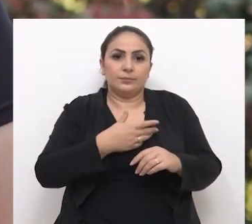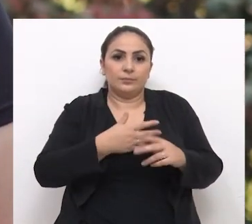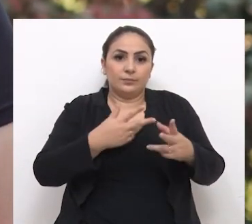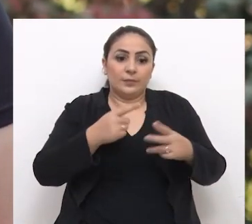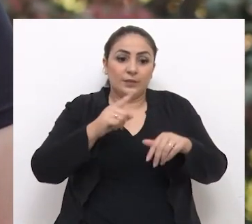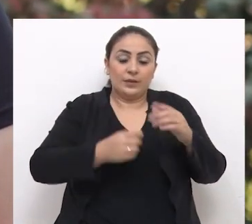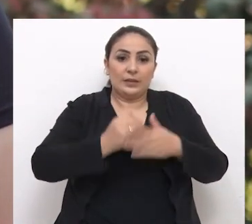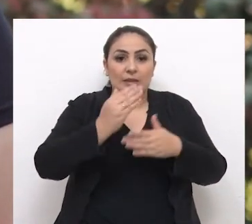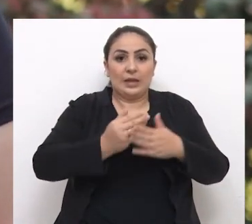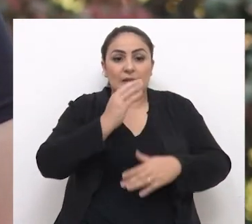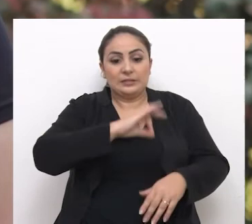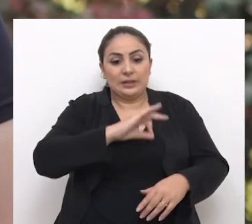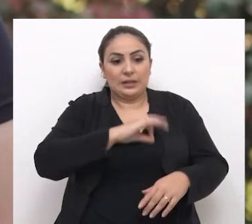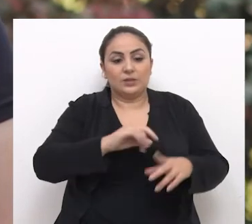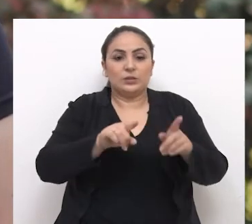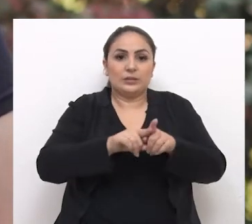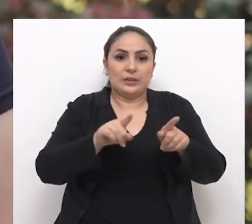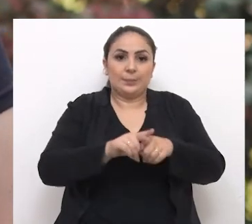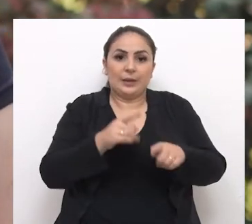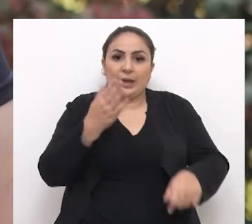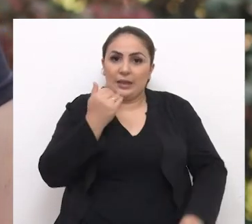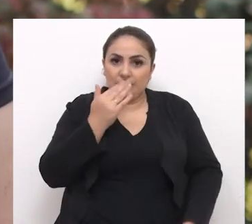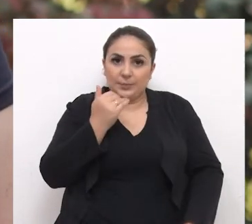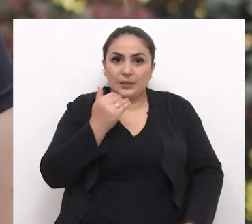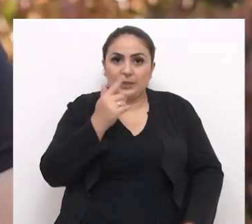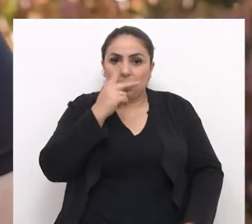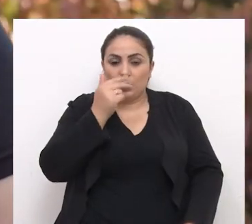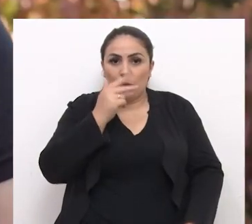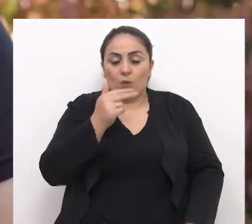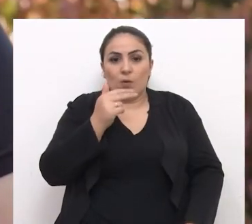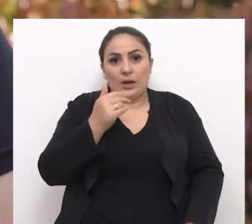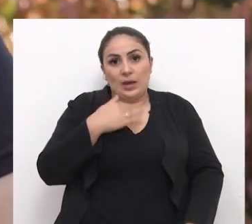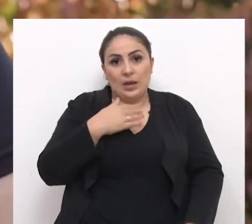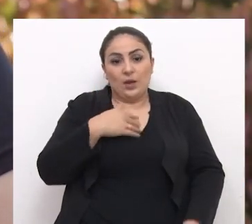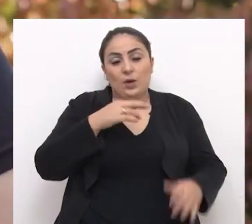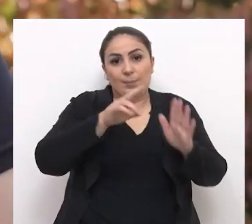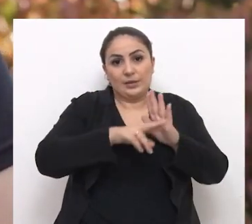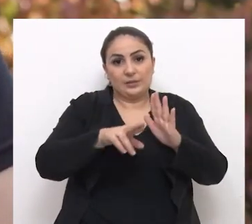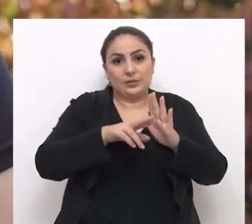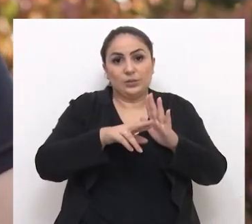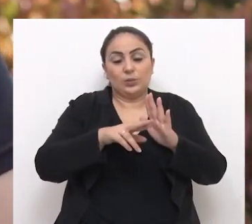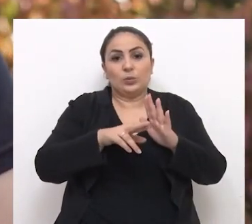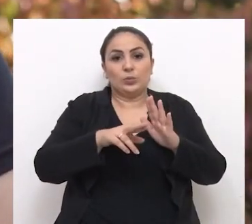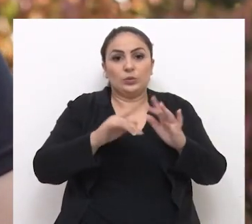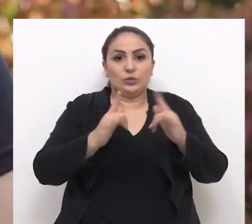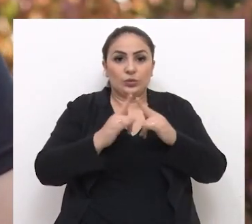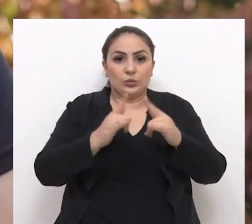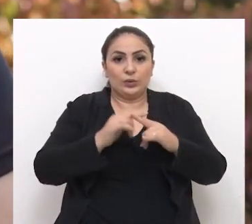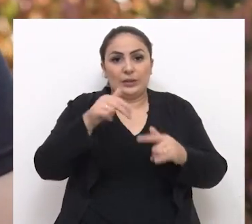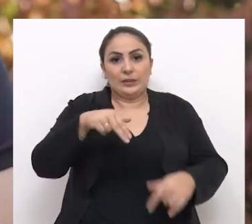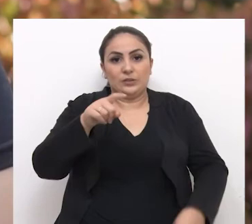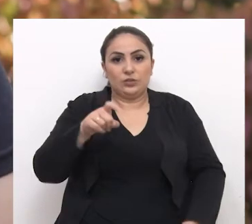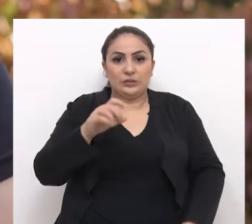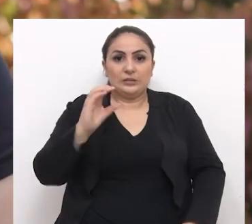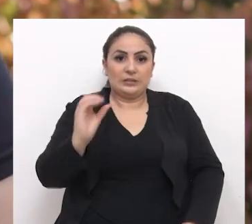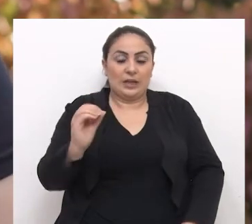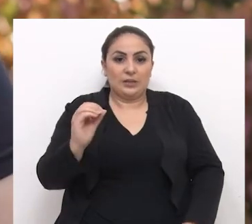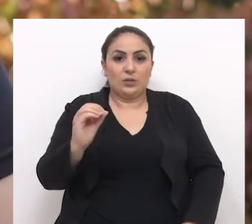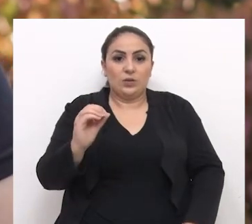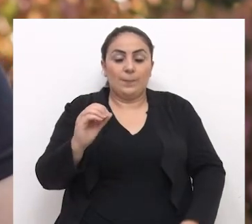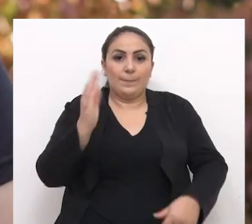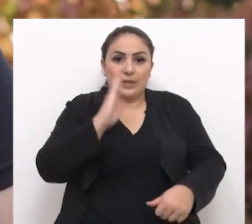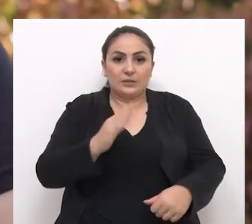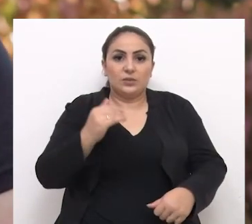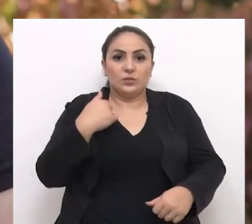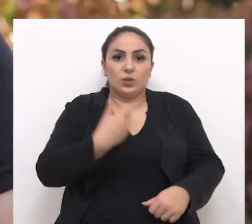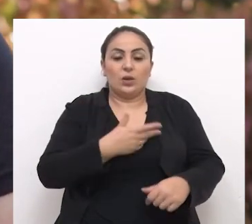Então a gente com esses resíduos vai gerar renda para eles e também alimentos. Como embaixadora então do Instituto Lixo Zero Brasil, representando a cidade de